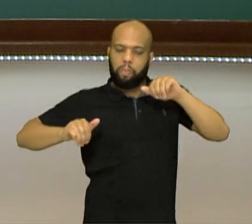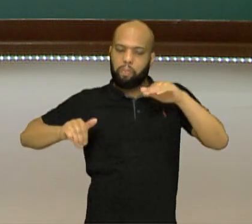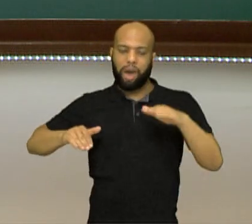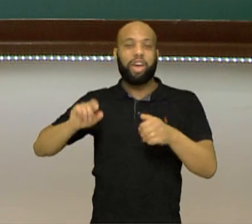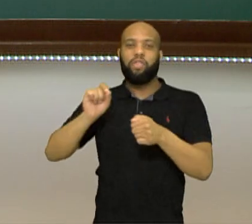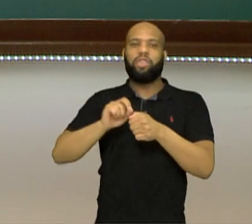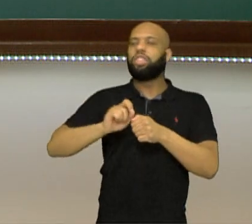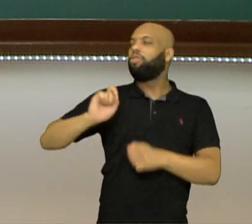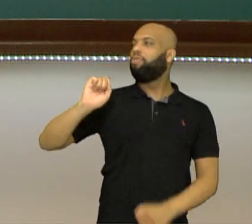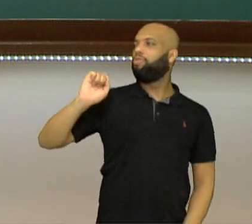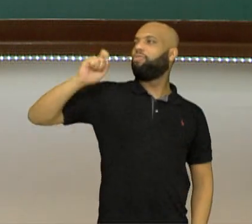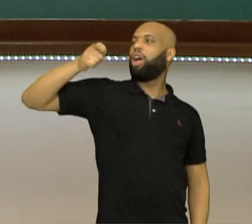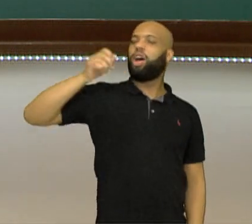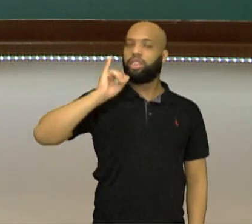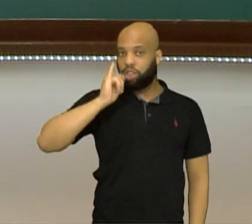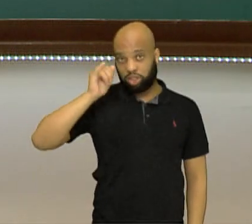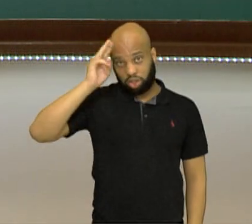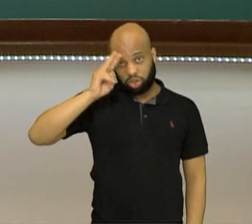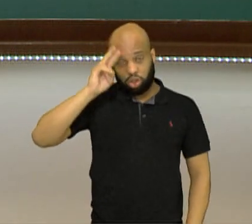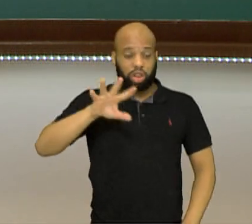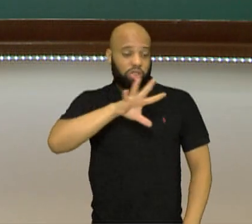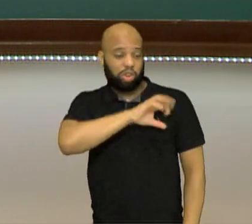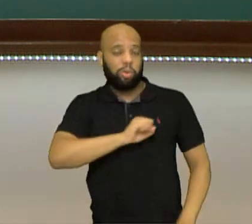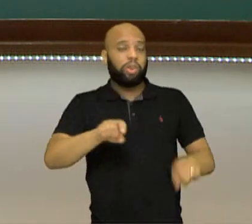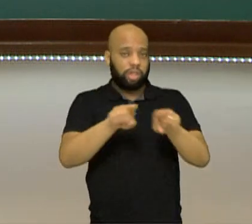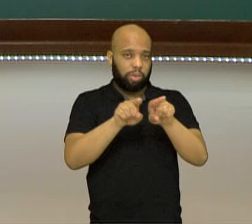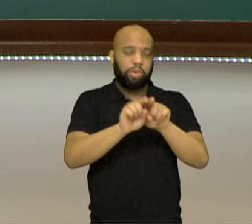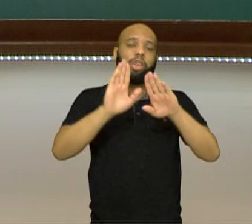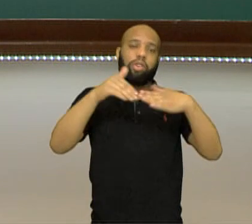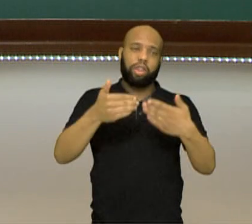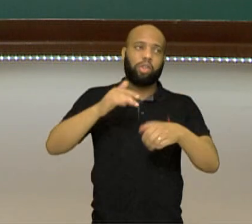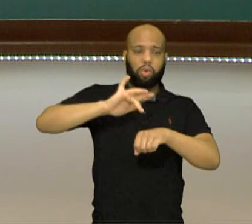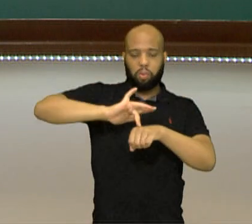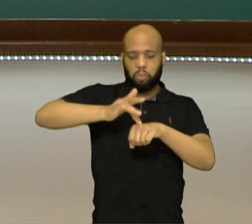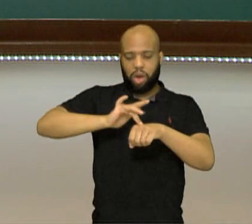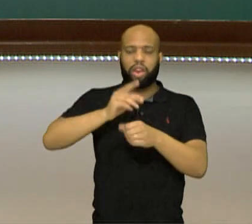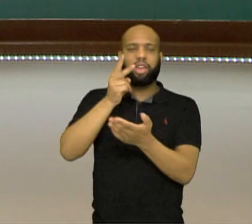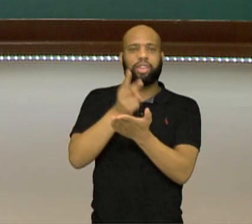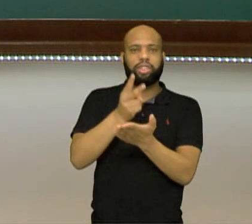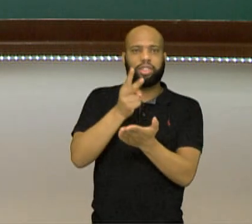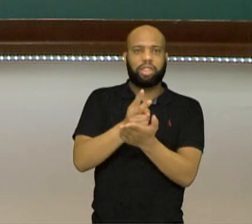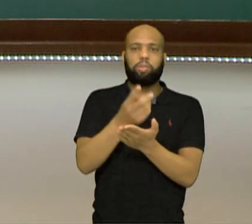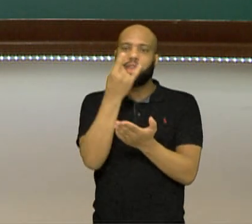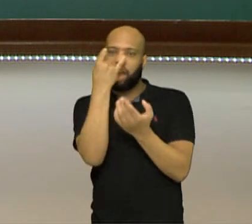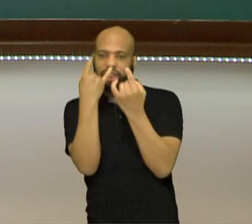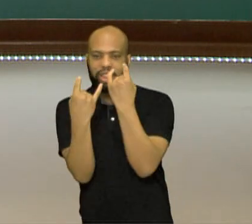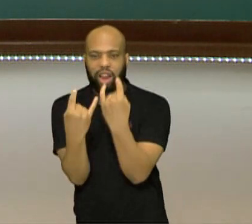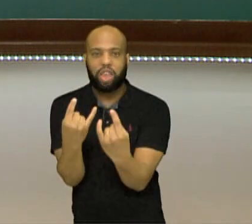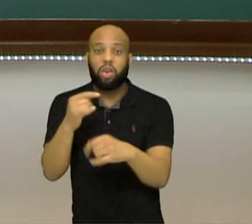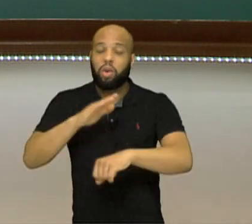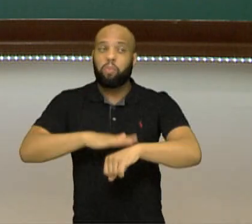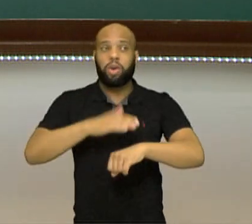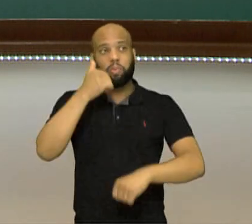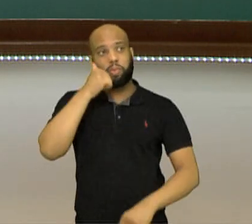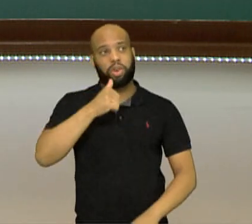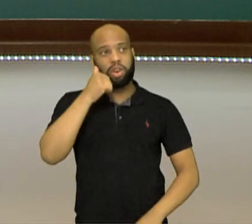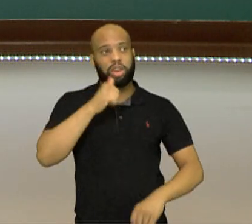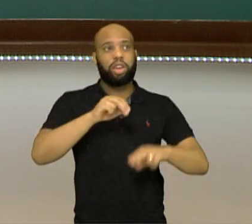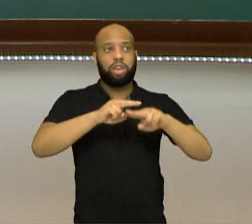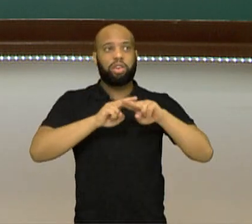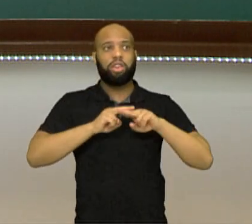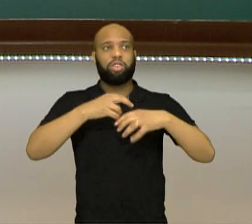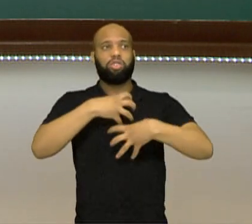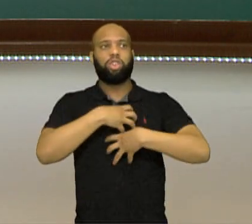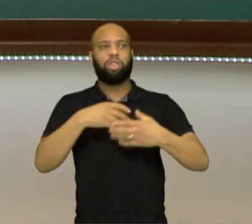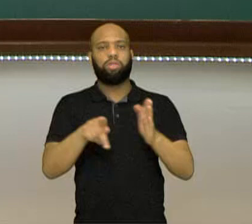contar histórias de amor, né? Então, o balé sempre também atraiu mais as mulheres, por conta desse